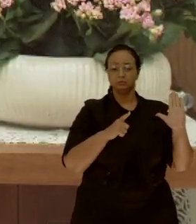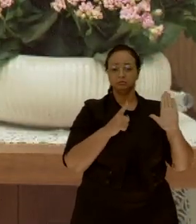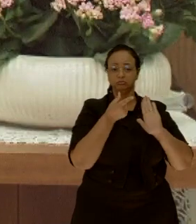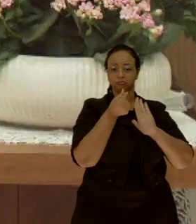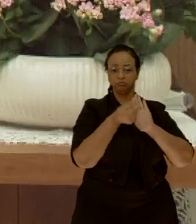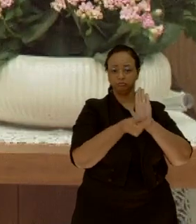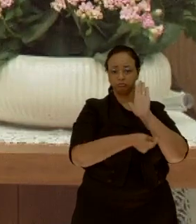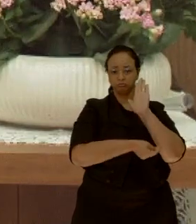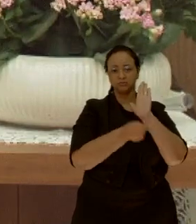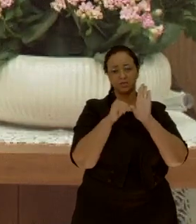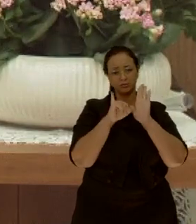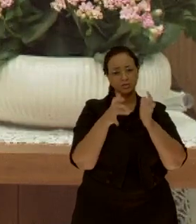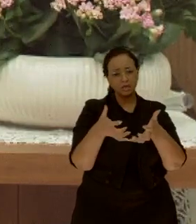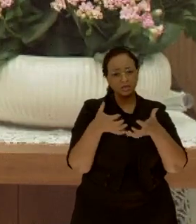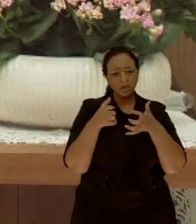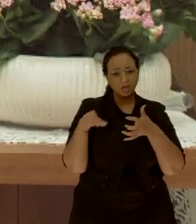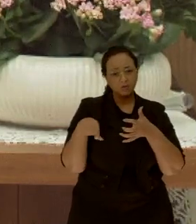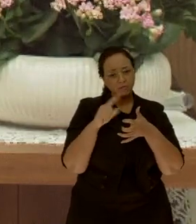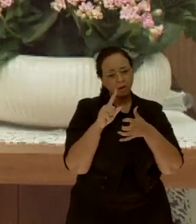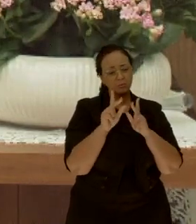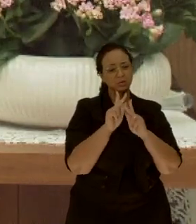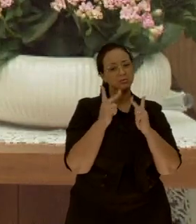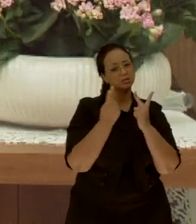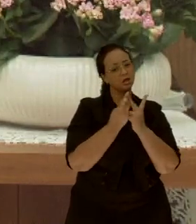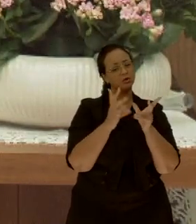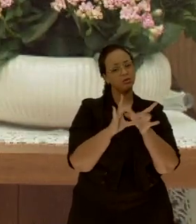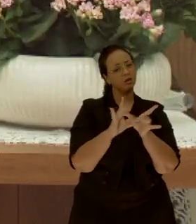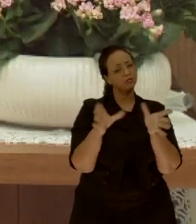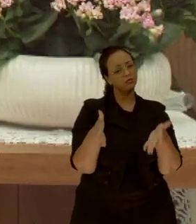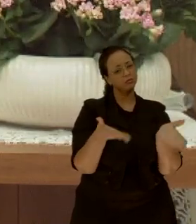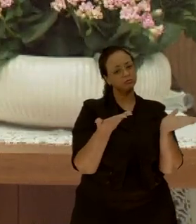Quem quiser conhecer o presbitério, vai conhecer. Vai lá.